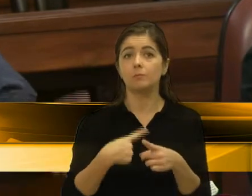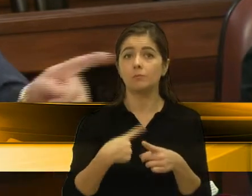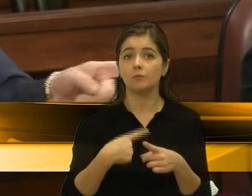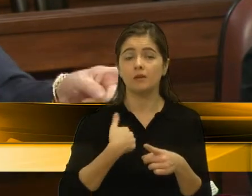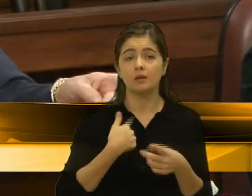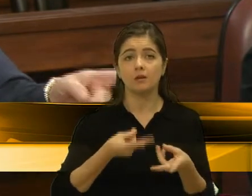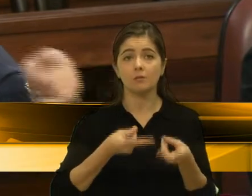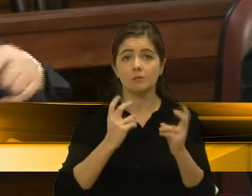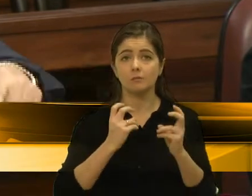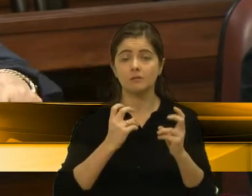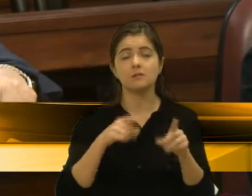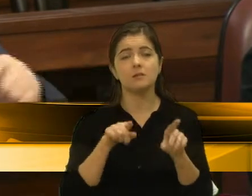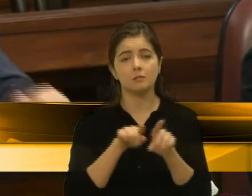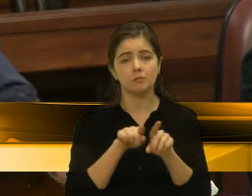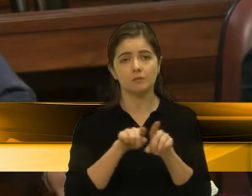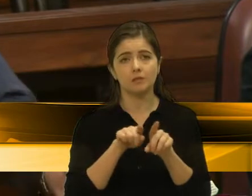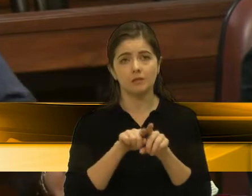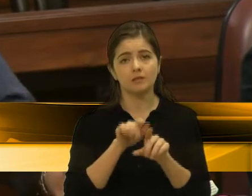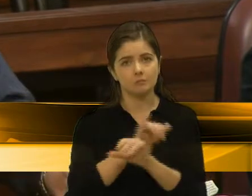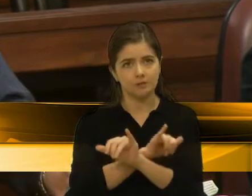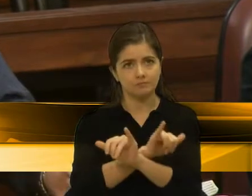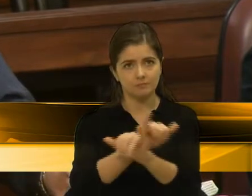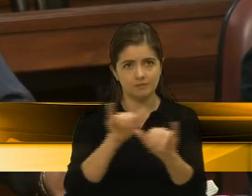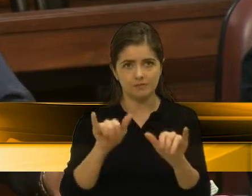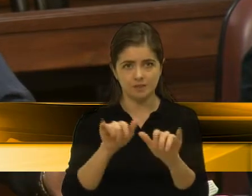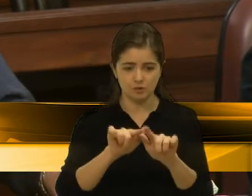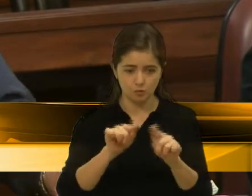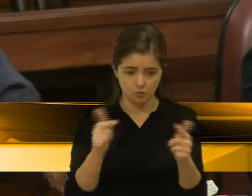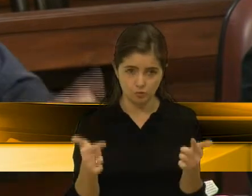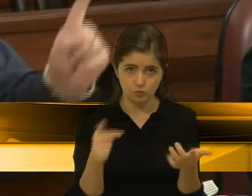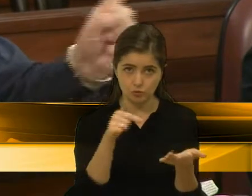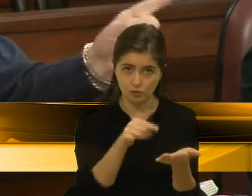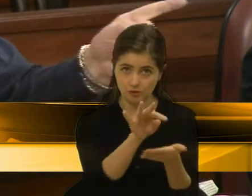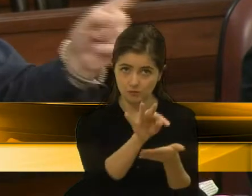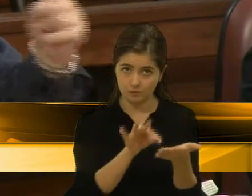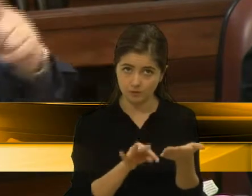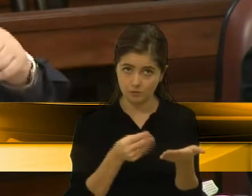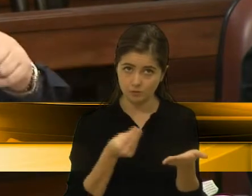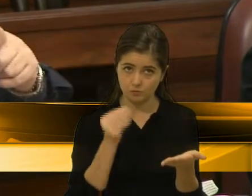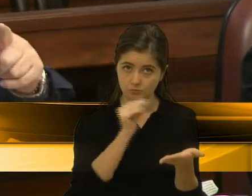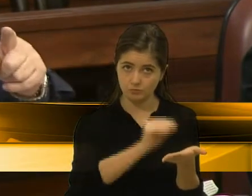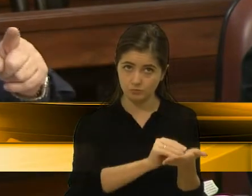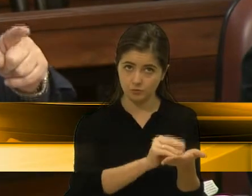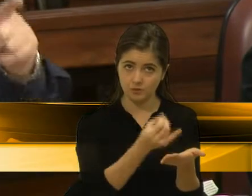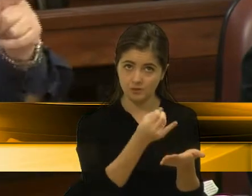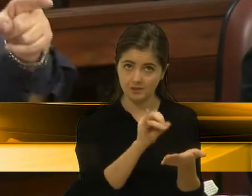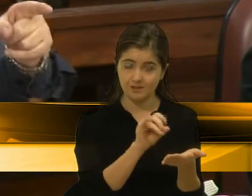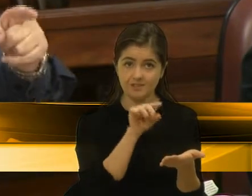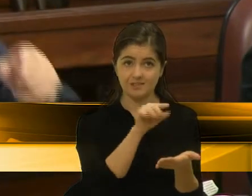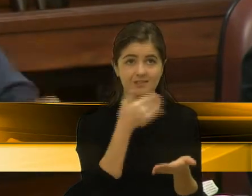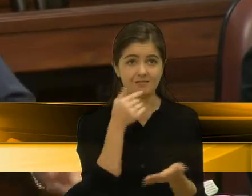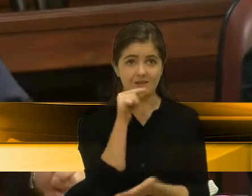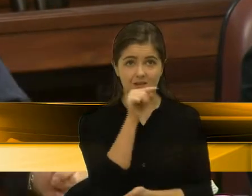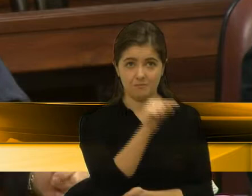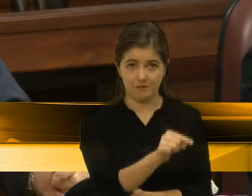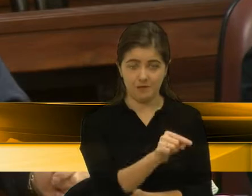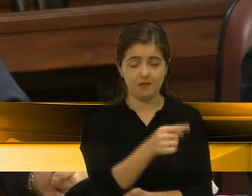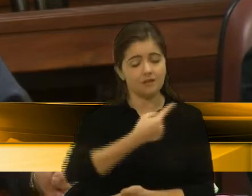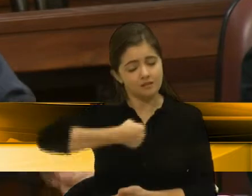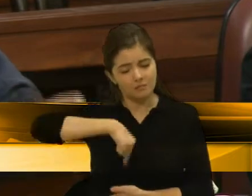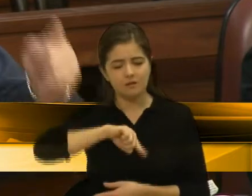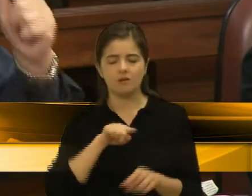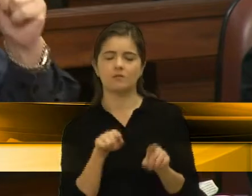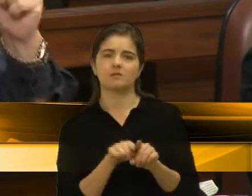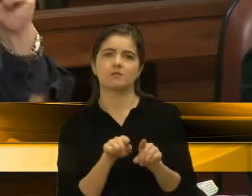entendo e disse, e está escrito nos jornais, vereador Kiko, se vale para ele, vale para nós. Está lá escrito isso.